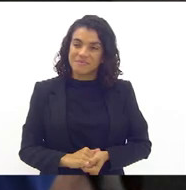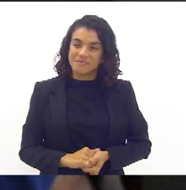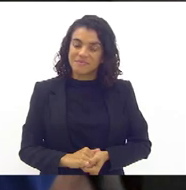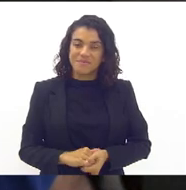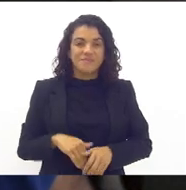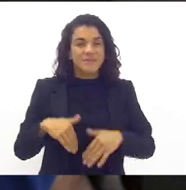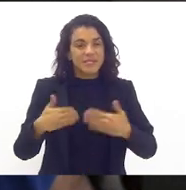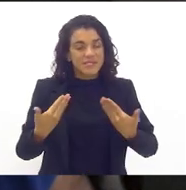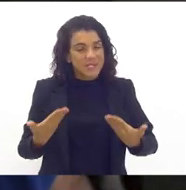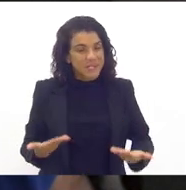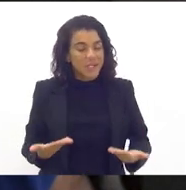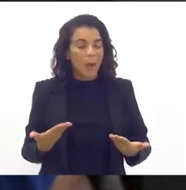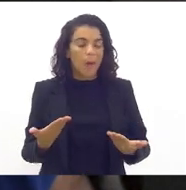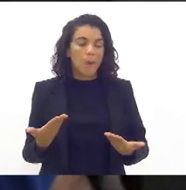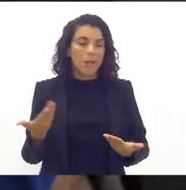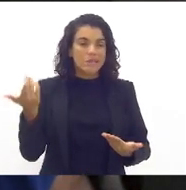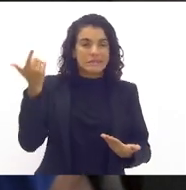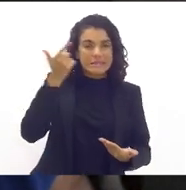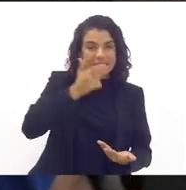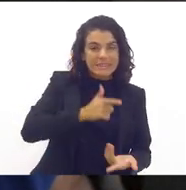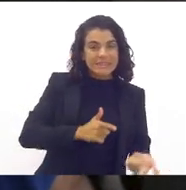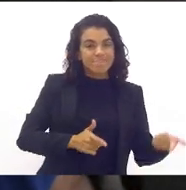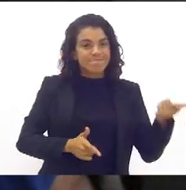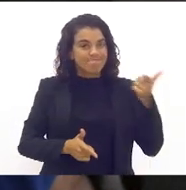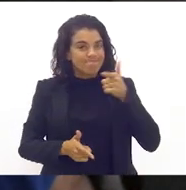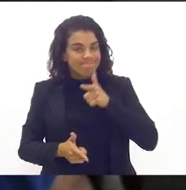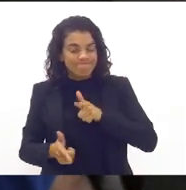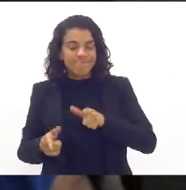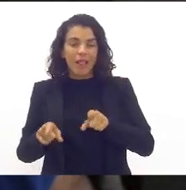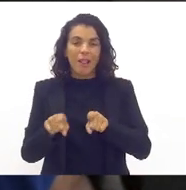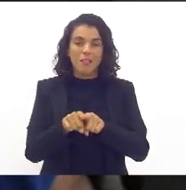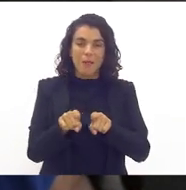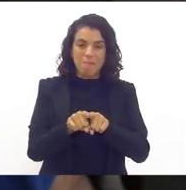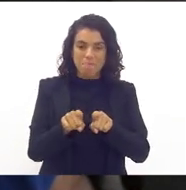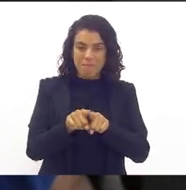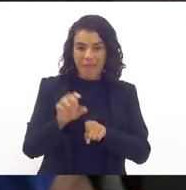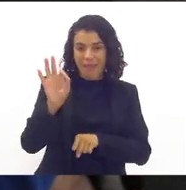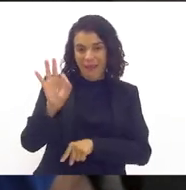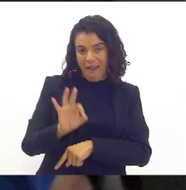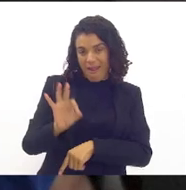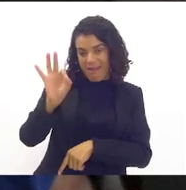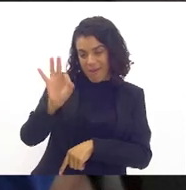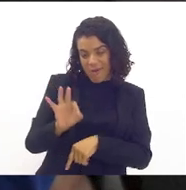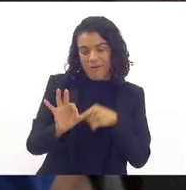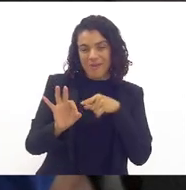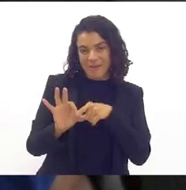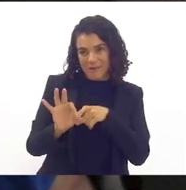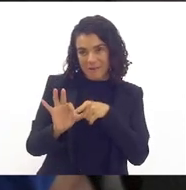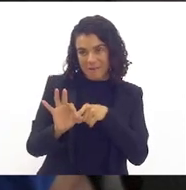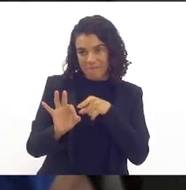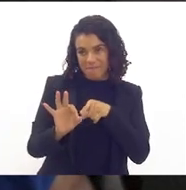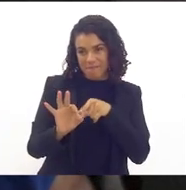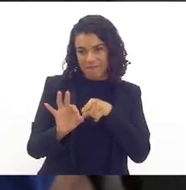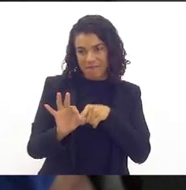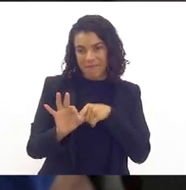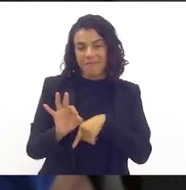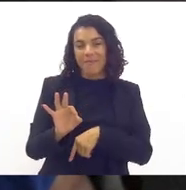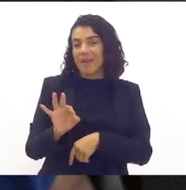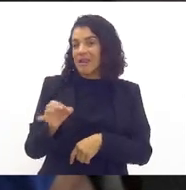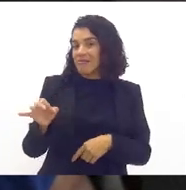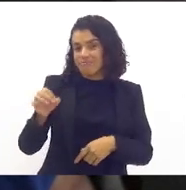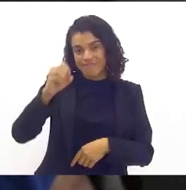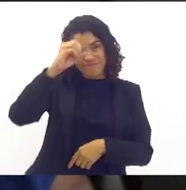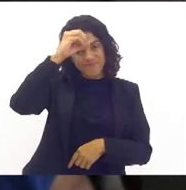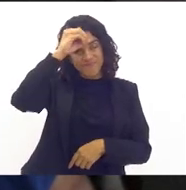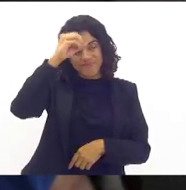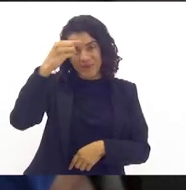esses ganhos e a famosa alíquota, a alíquota de que ninguém sabe qual vai ser,